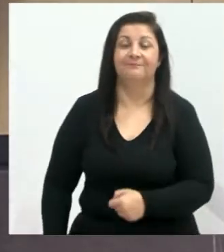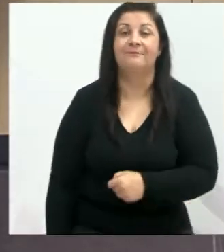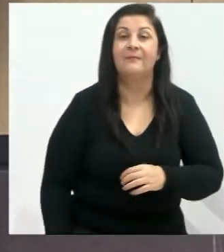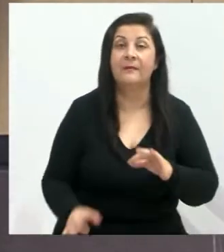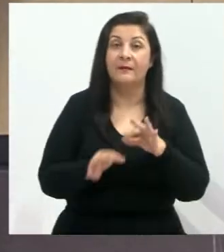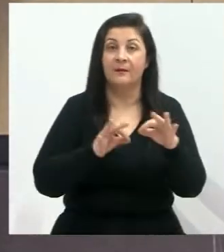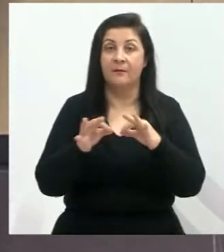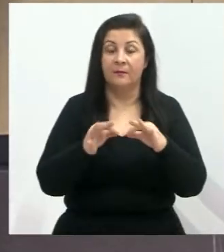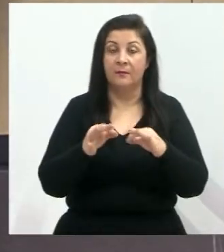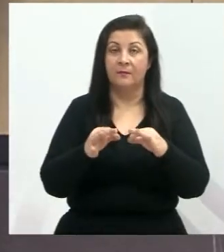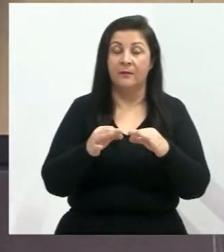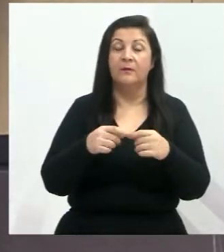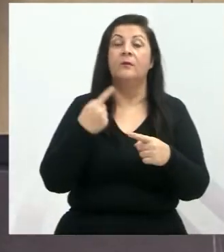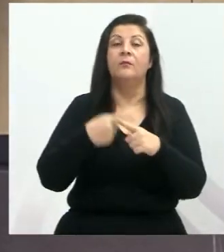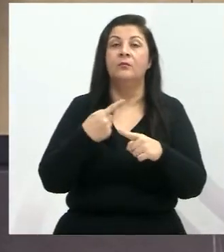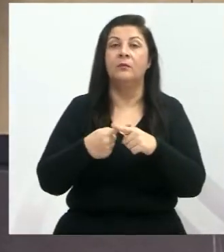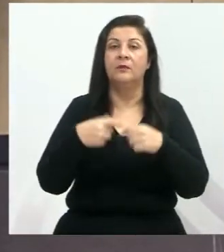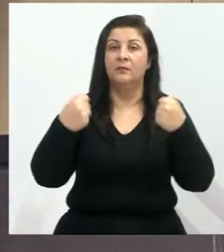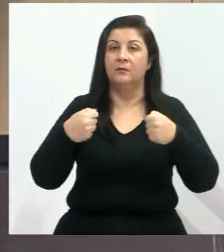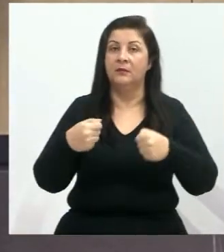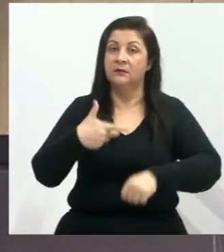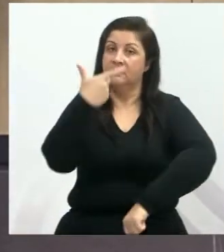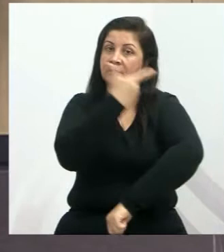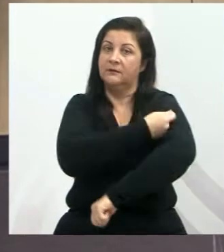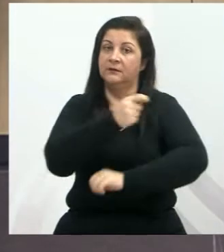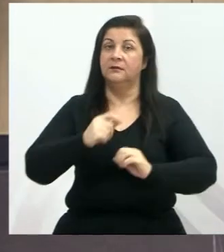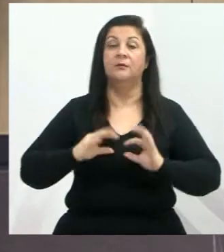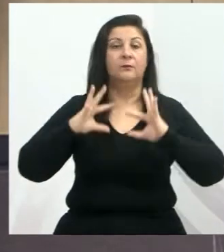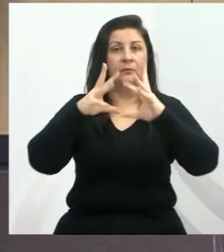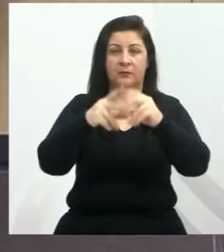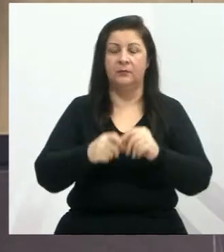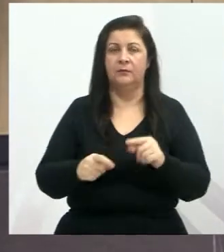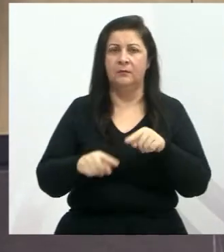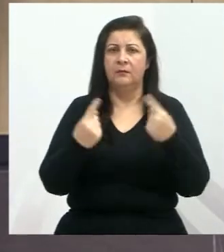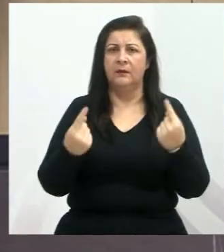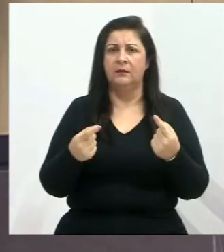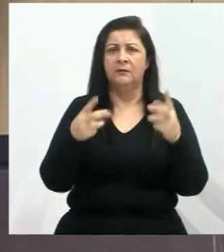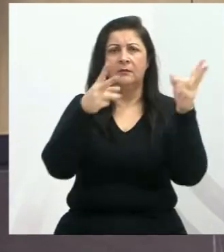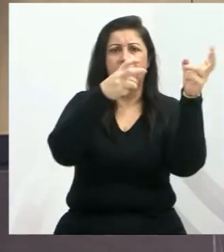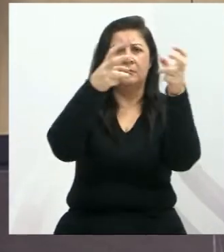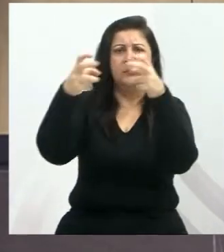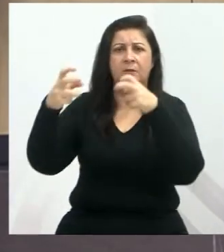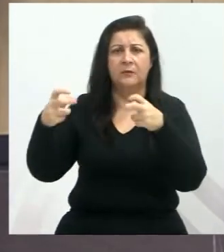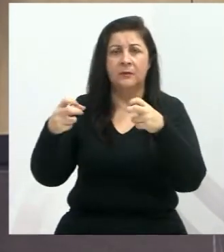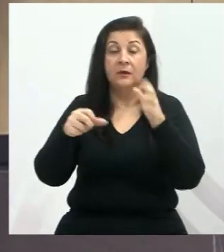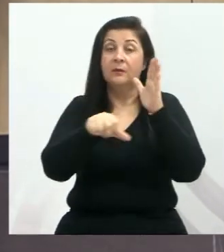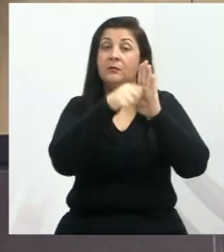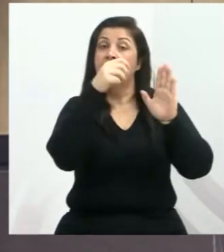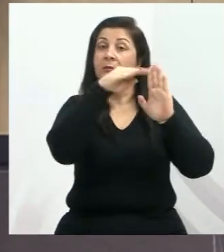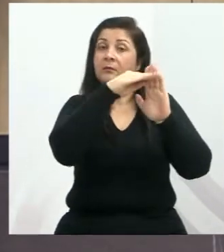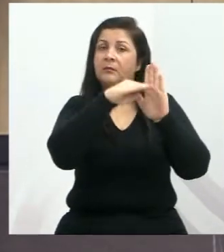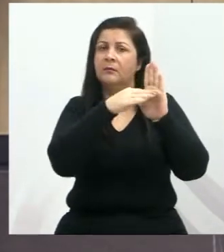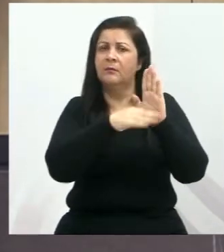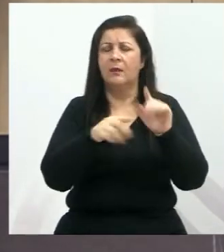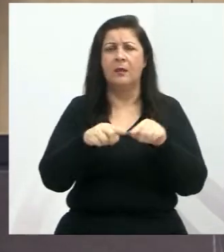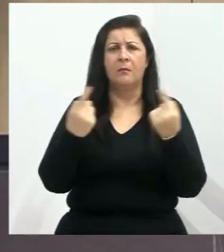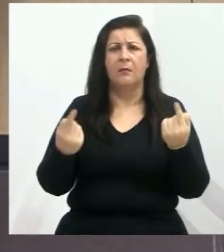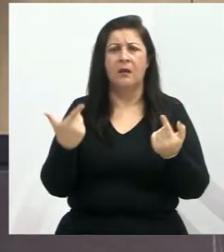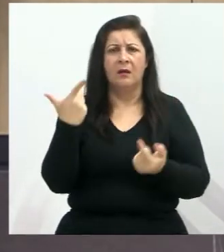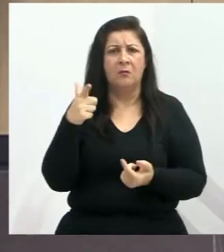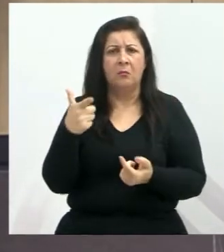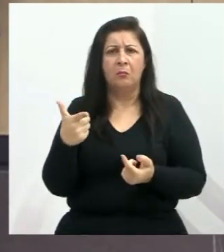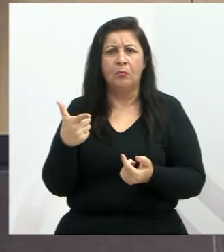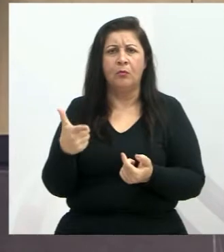lema é vacina para todos, mas a gente está vendo aí a prioridade das categorias e é muito lamentável não ter incluído